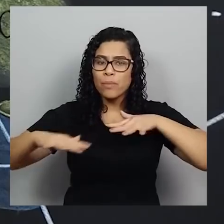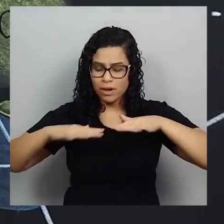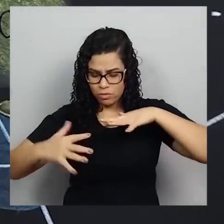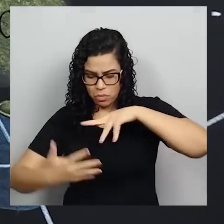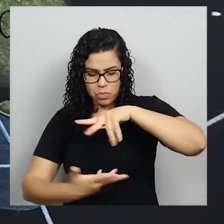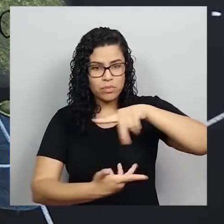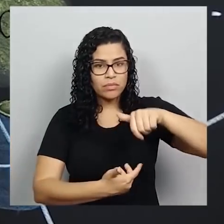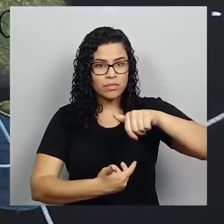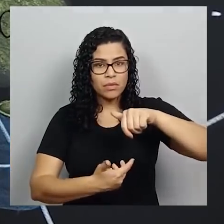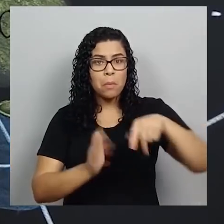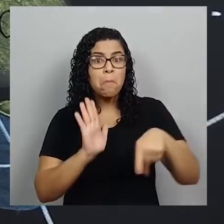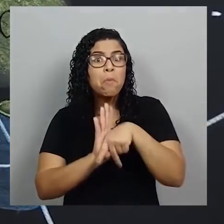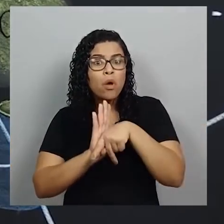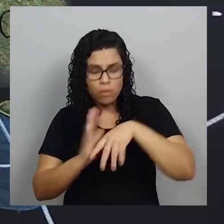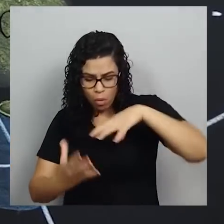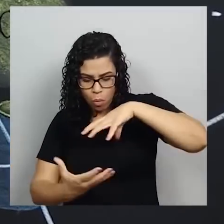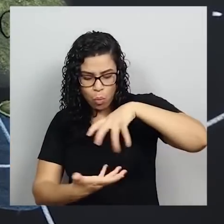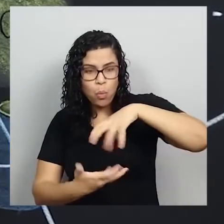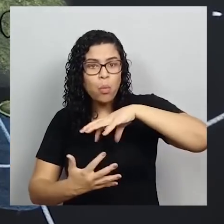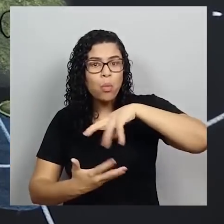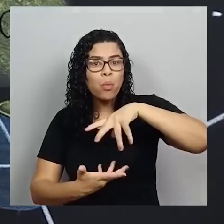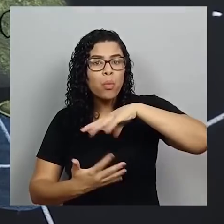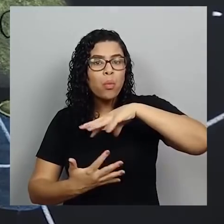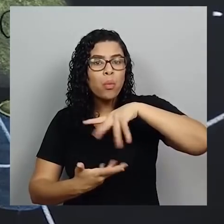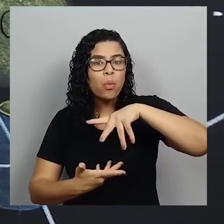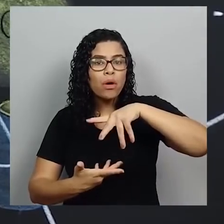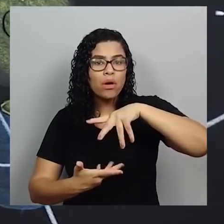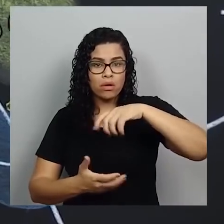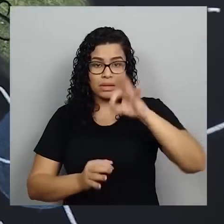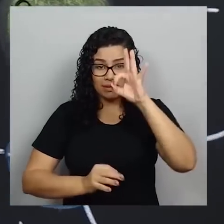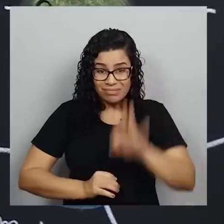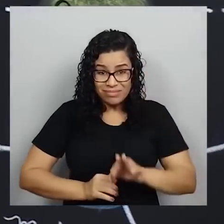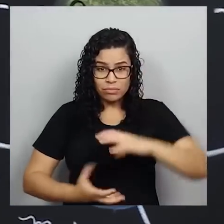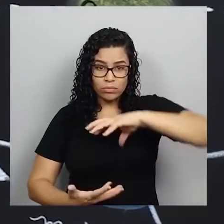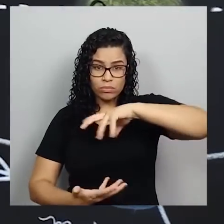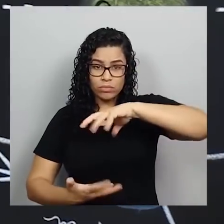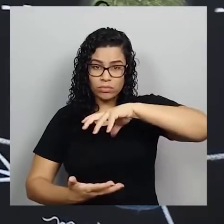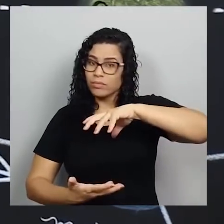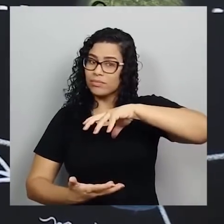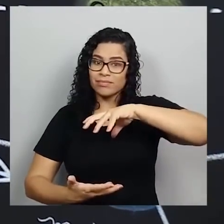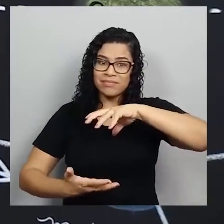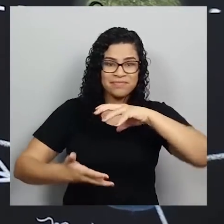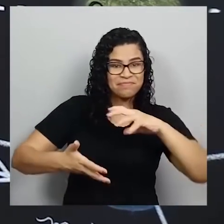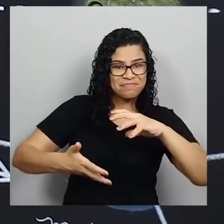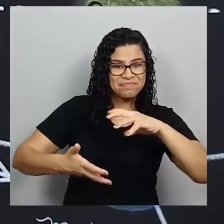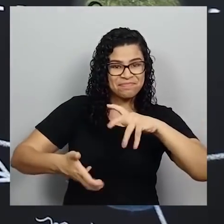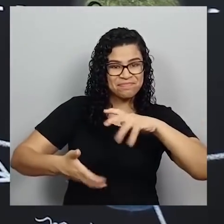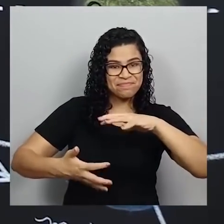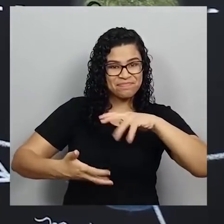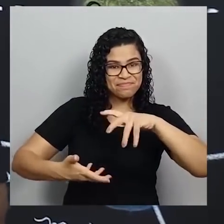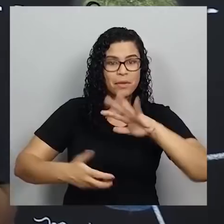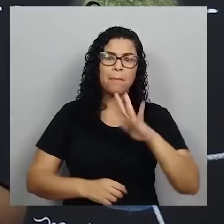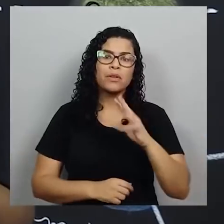da Terra ao redor do seu próprio eixo. Eixo esse que, repare, é um eixo inclinado